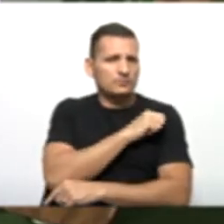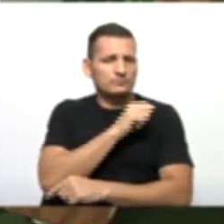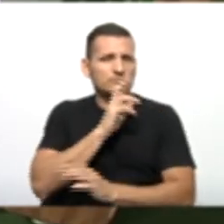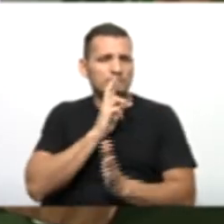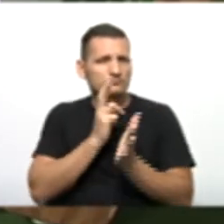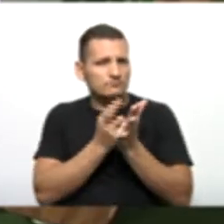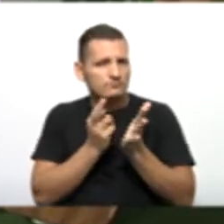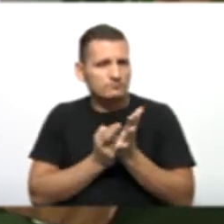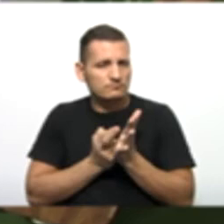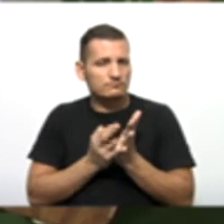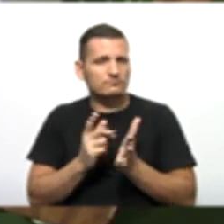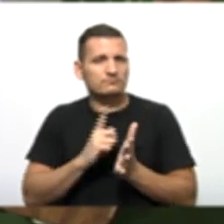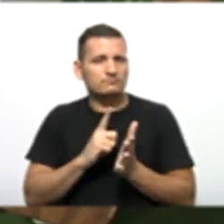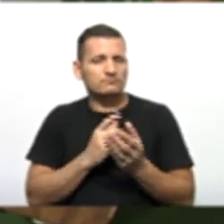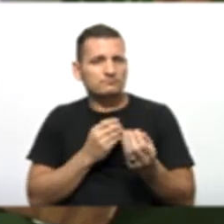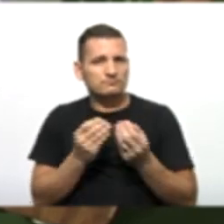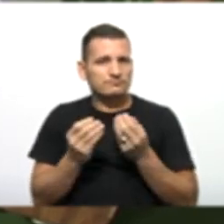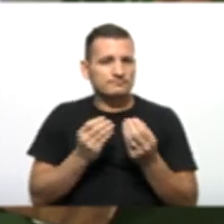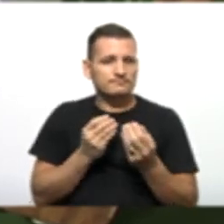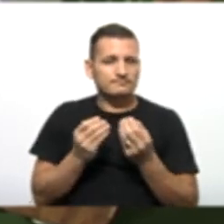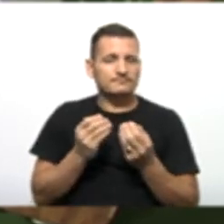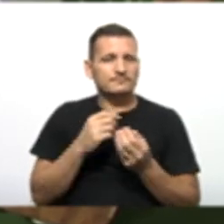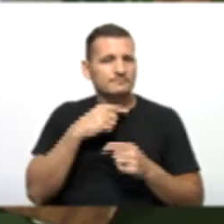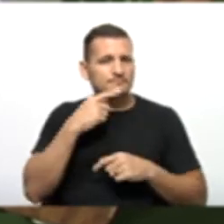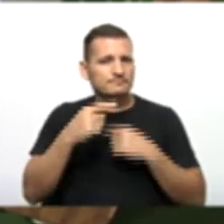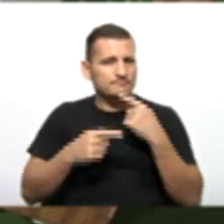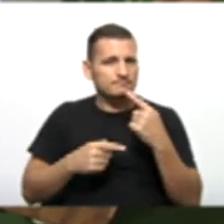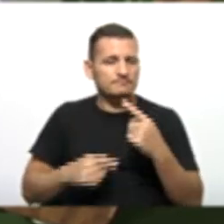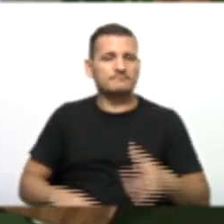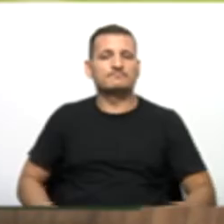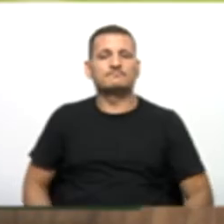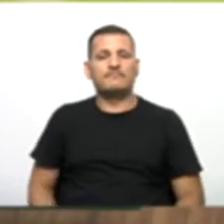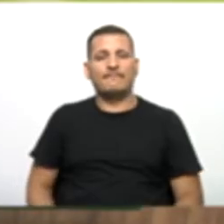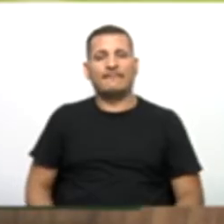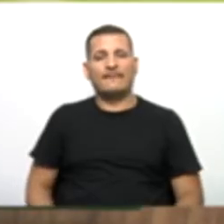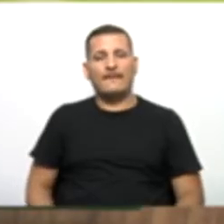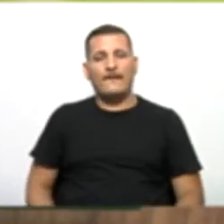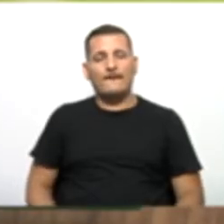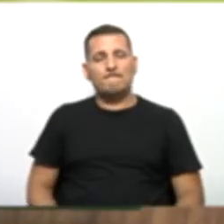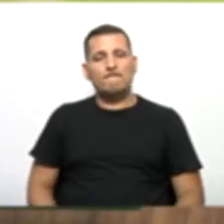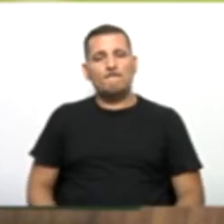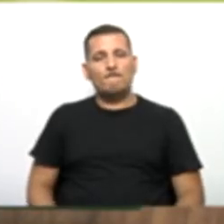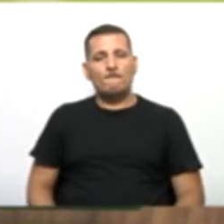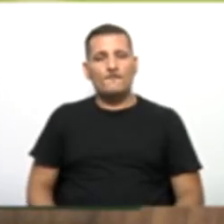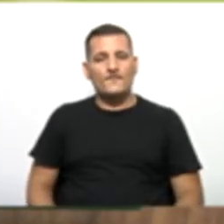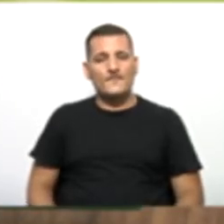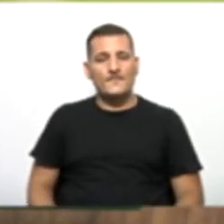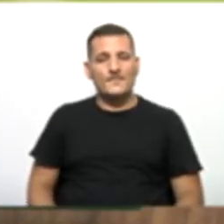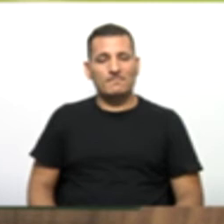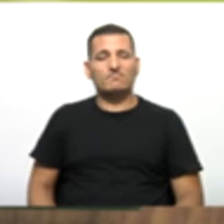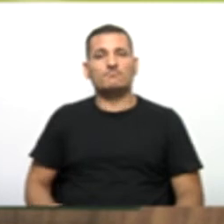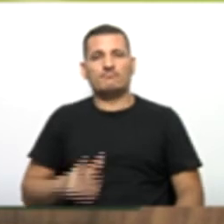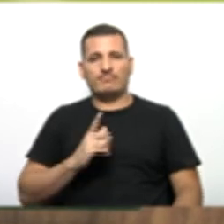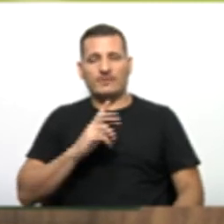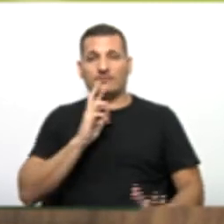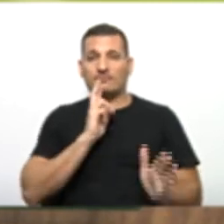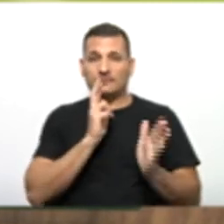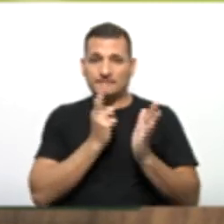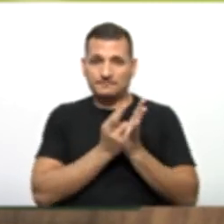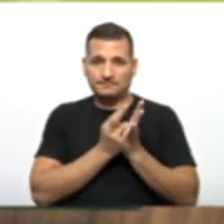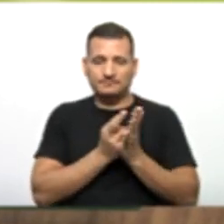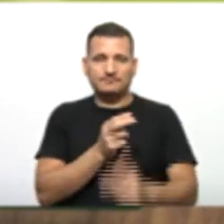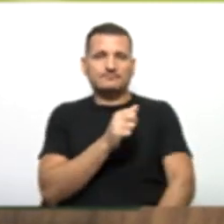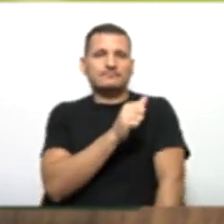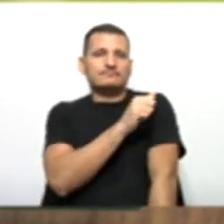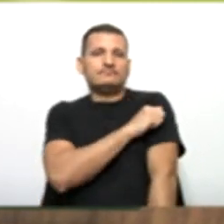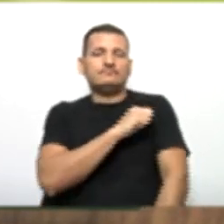pessoal tá bem ativo aí, como é que tá? Teve alguma dúvida? Sim, professor Saulo, temos aqui respostas dos